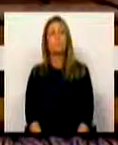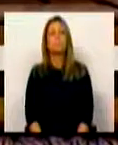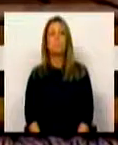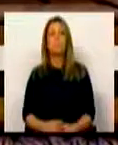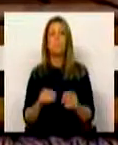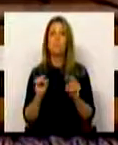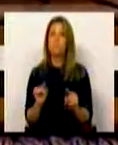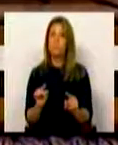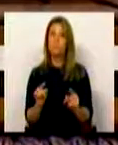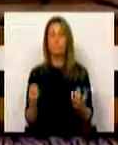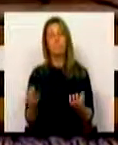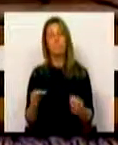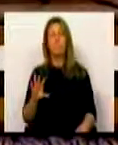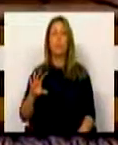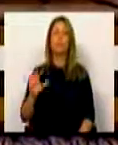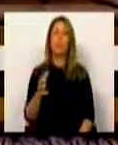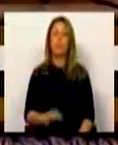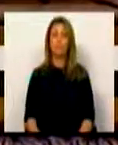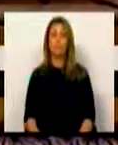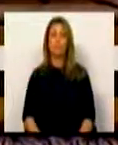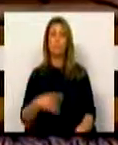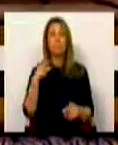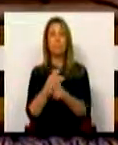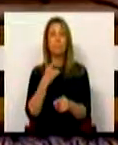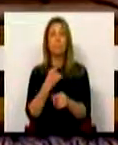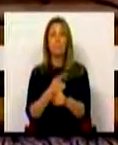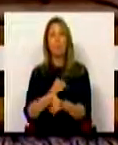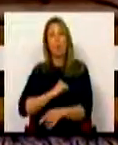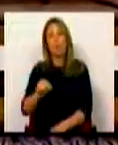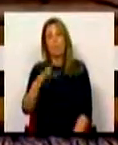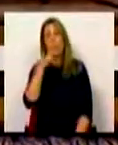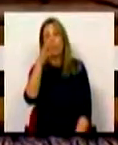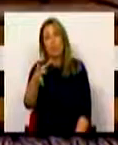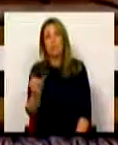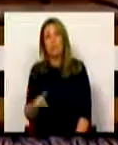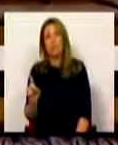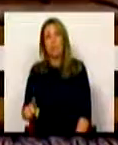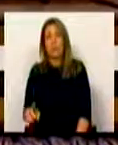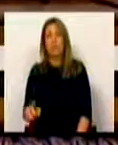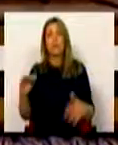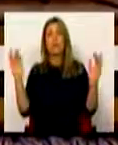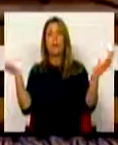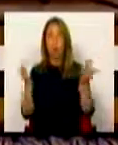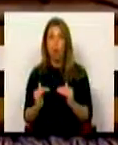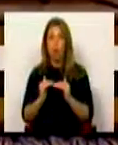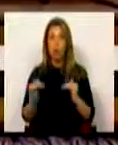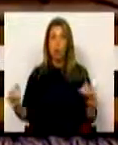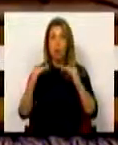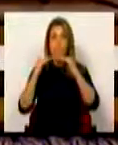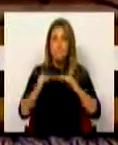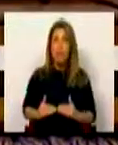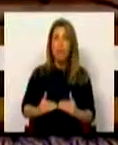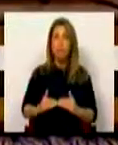Este é o país, apesar do que vai dizendo a oposição, que reduziu para o nível mais baixo do nosso